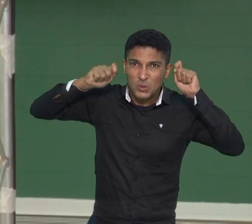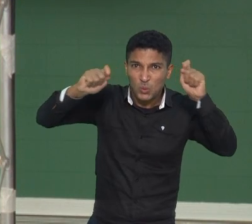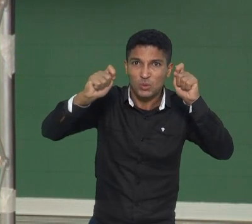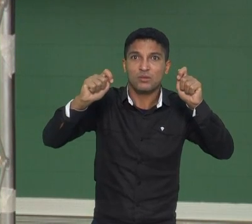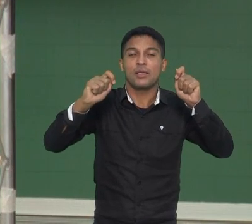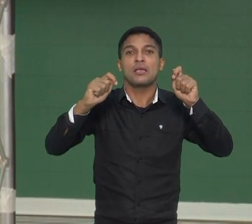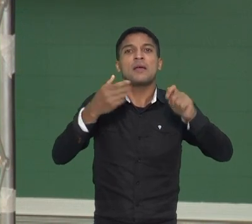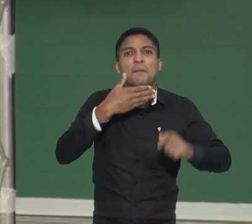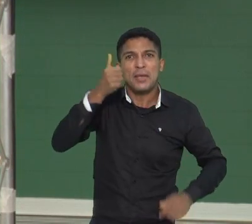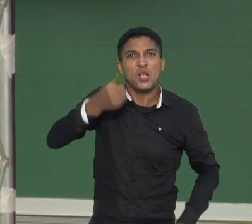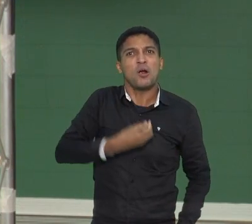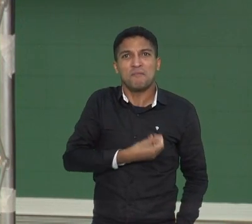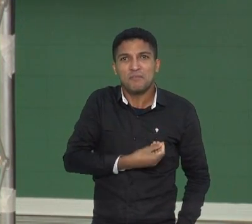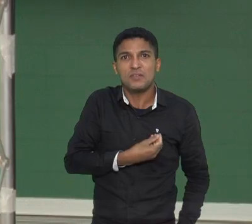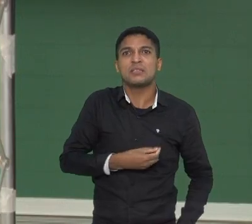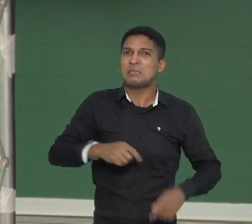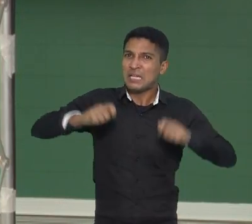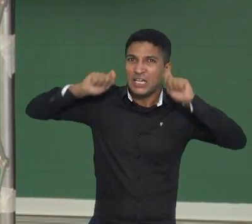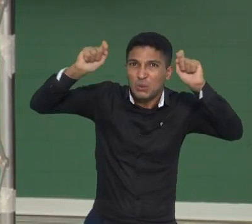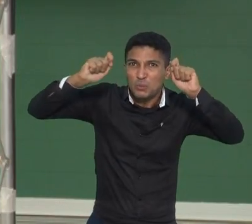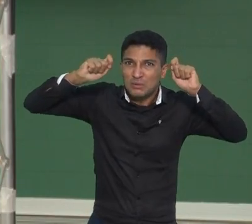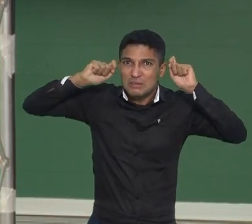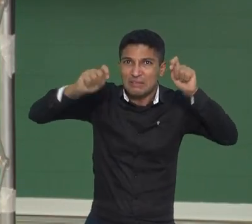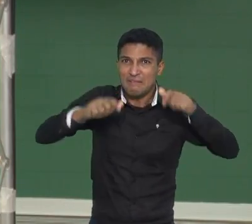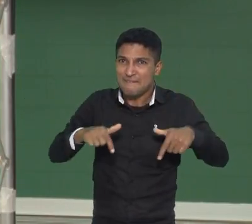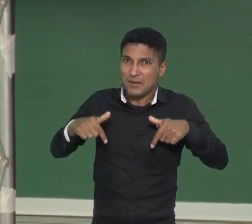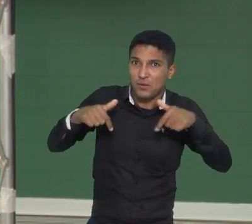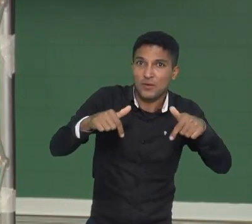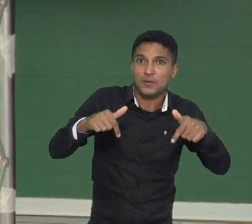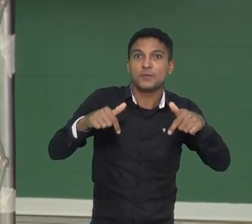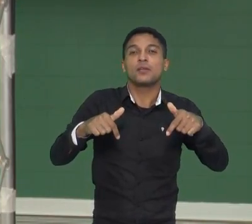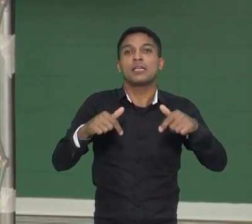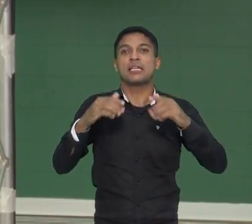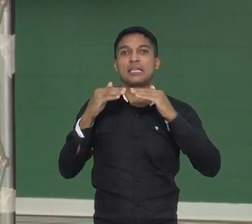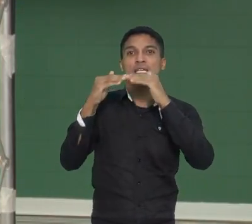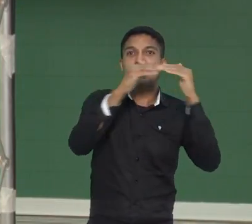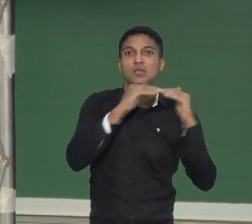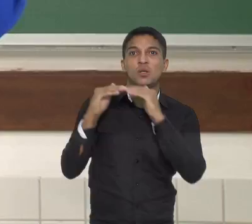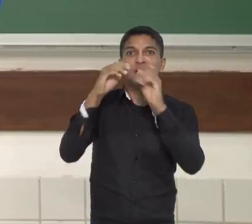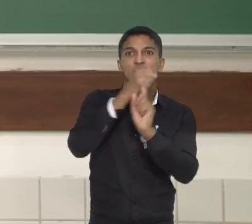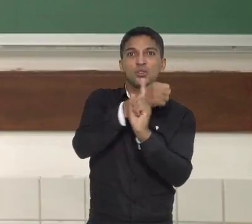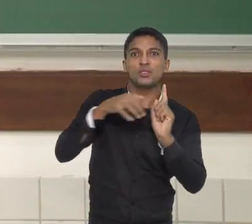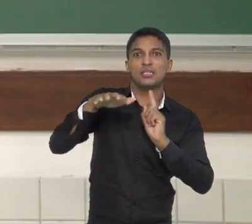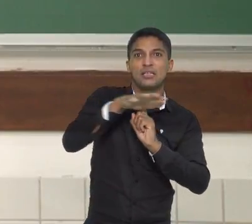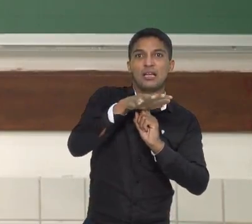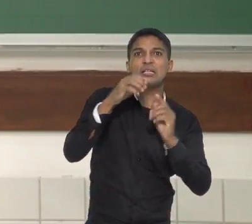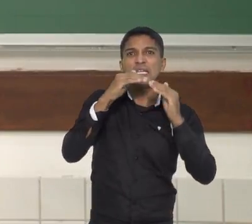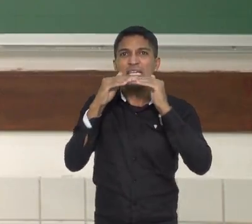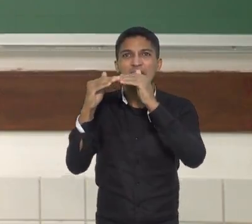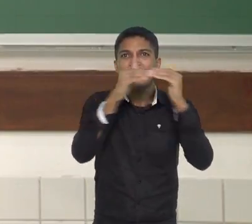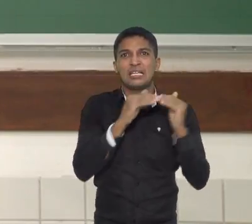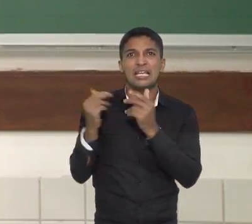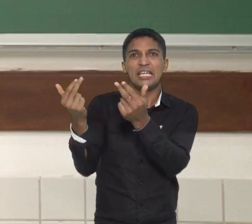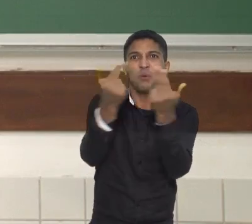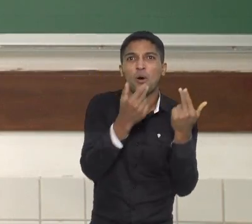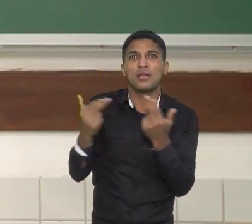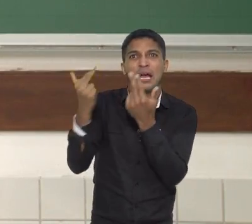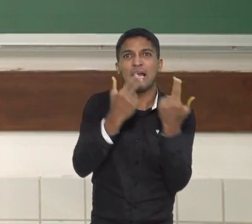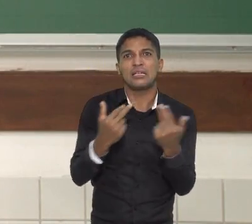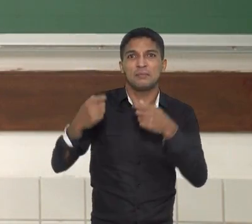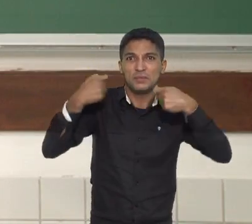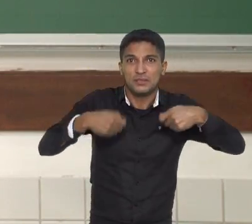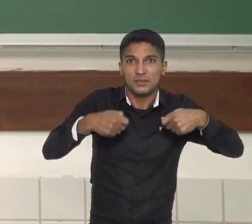Então, gente, que fique bem esclarecido aqui. O povo negro, o povo